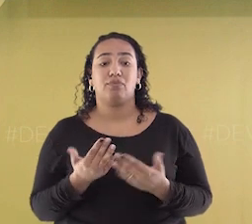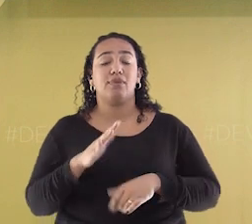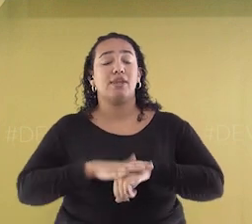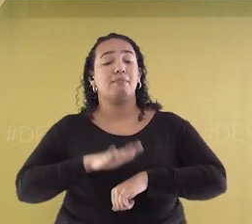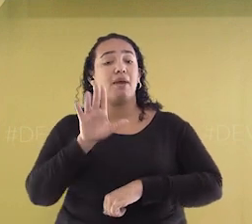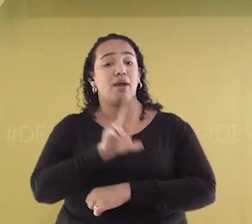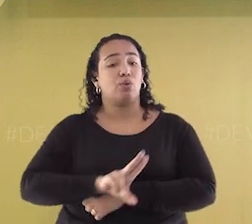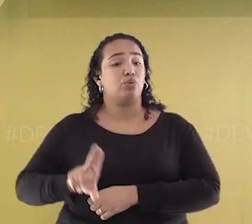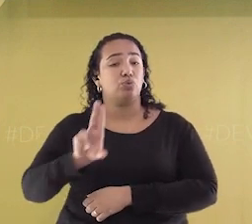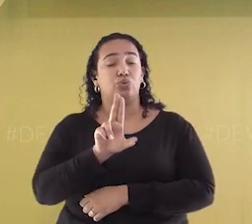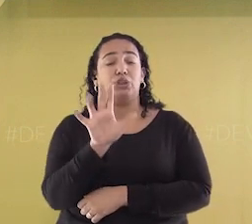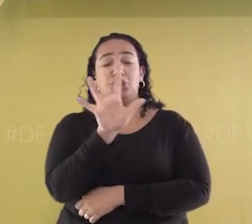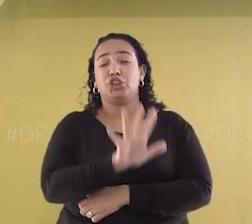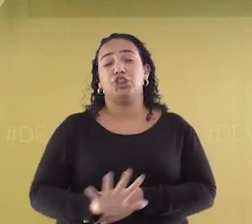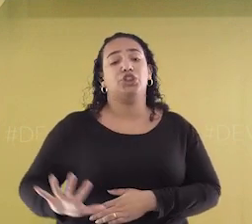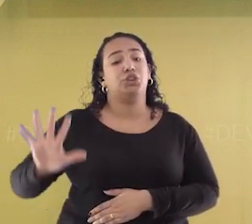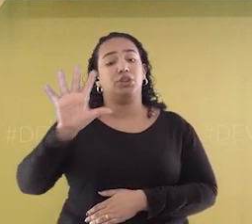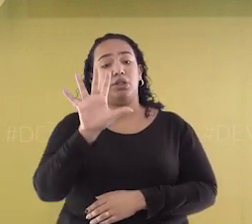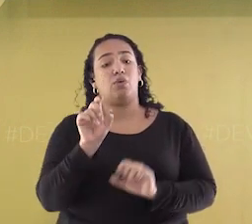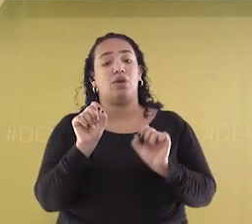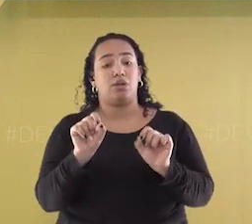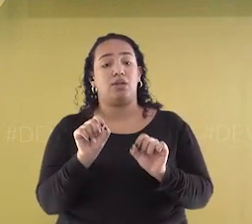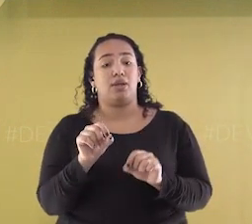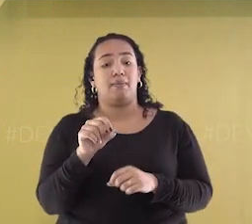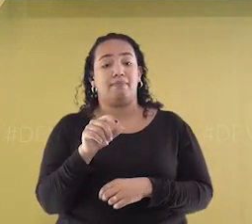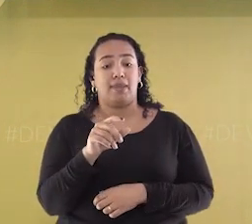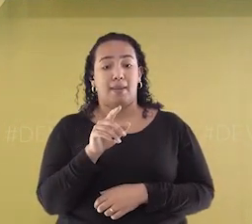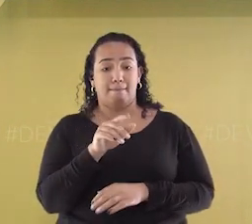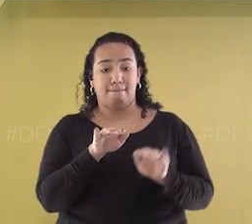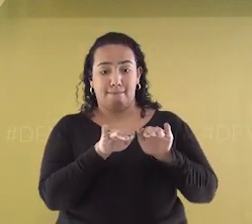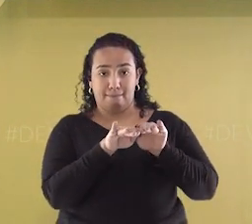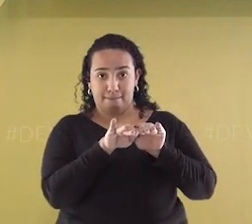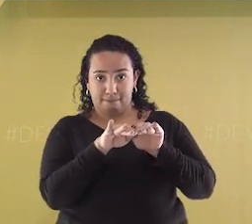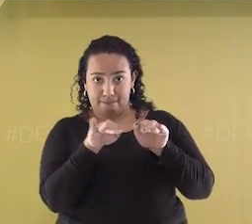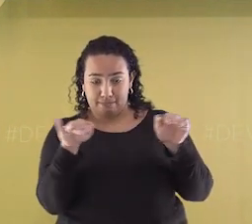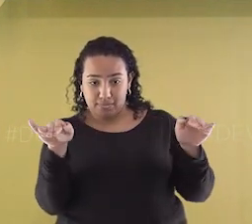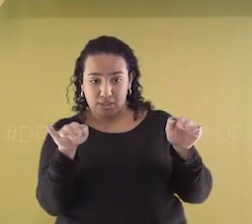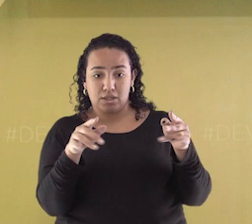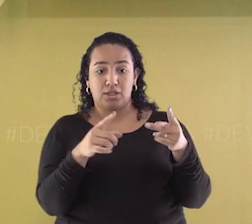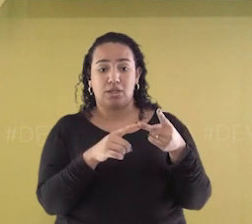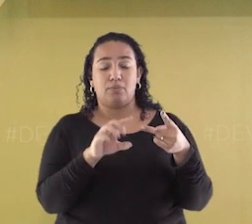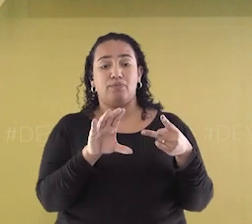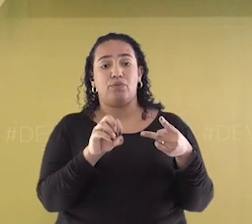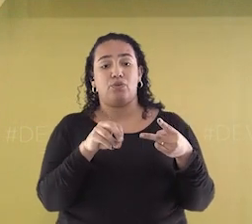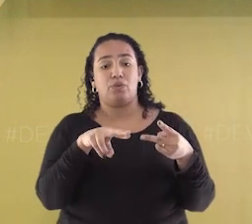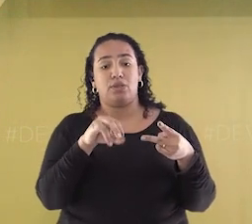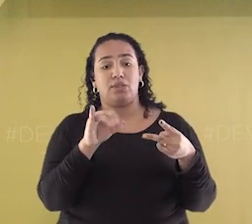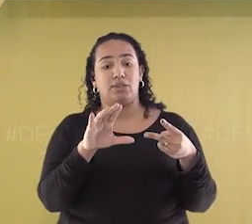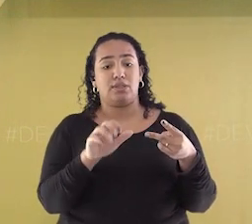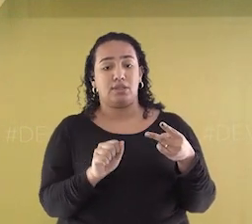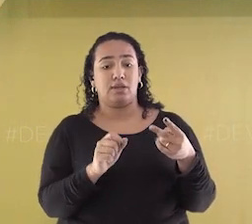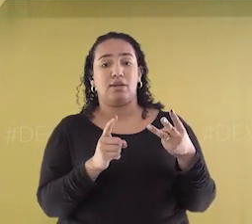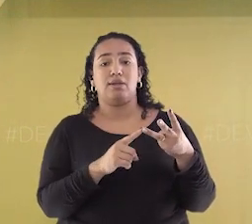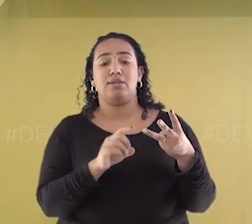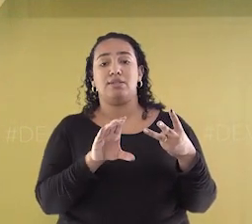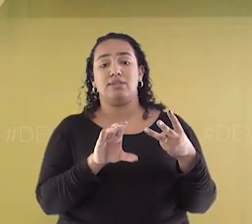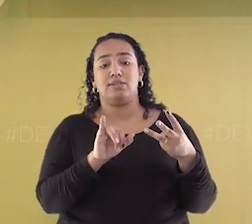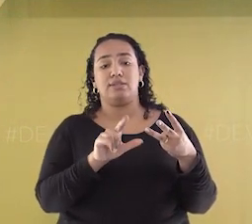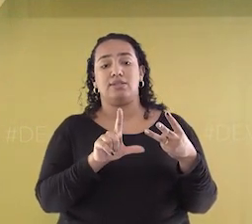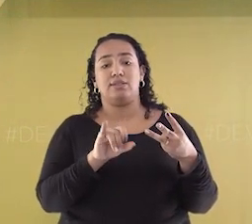mais usadas de maneira geral são as projeções planas, cônicas e